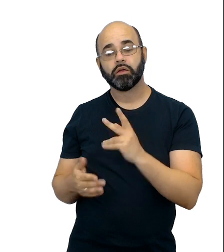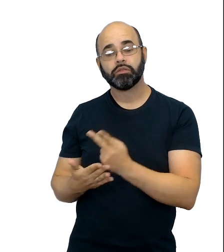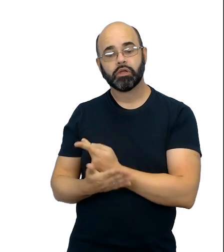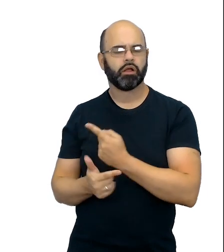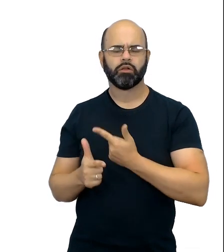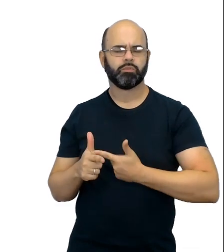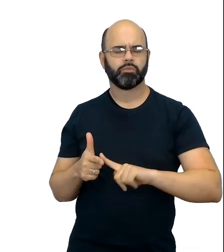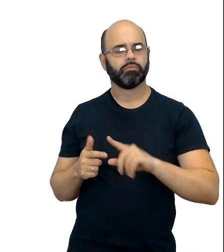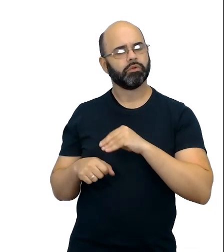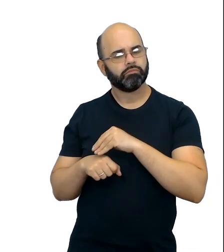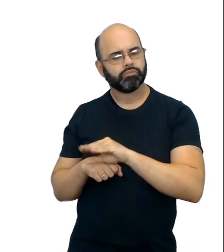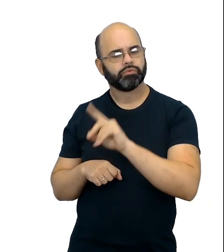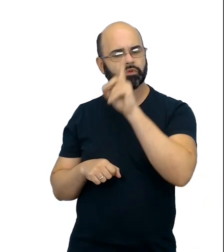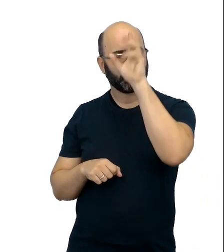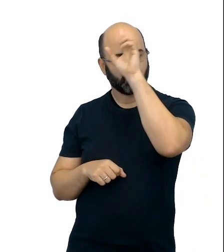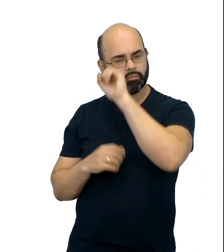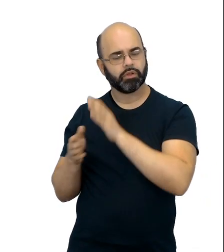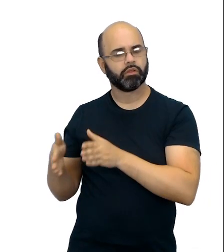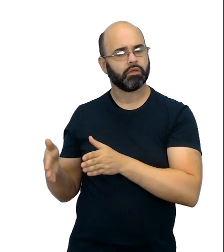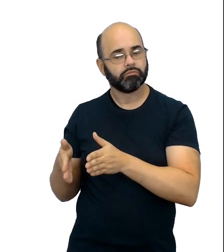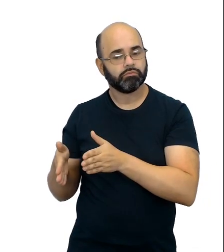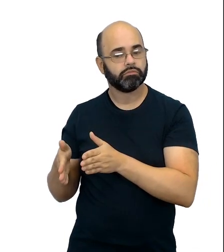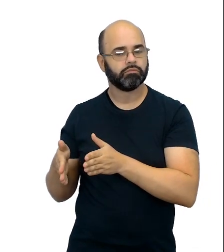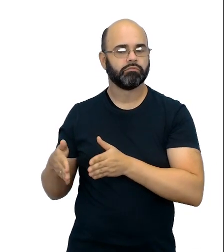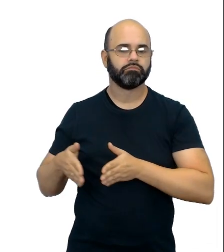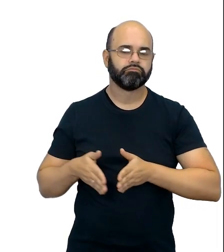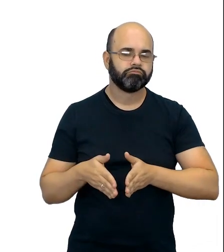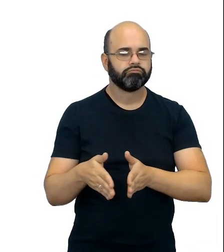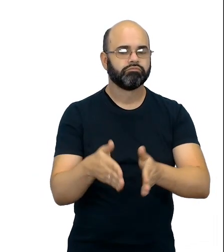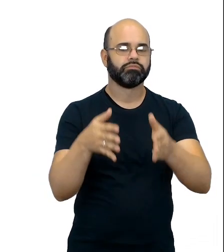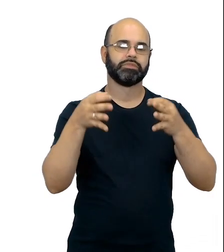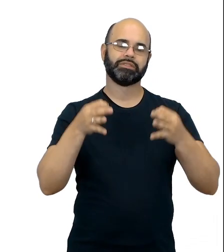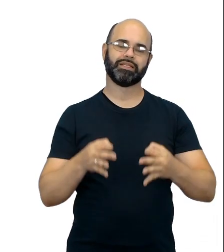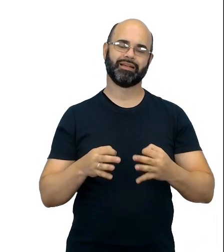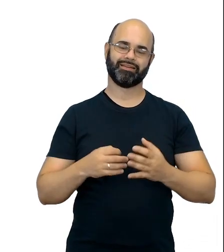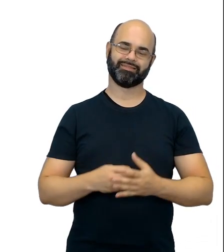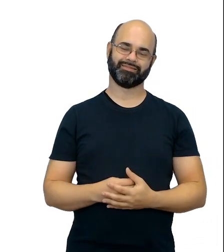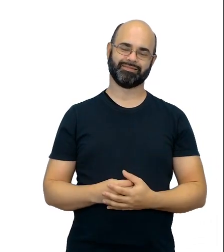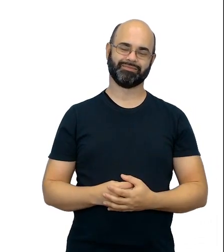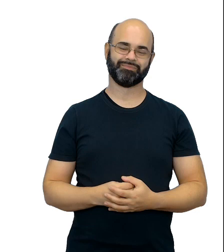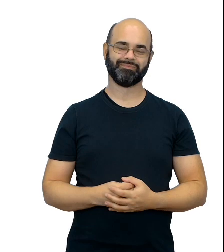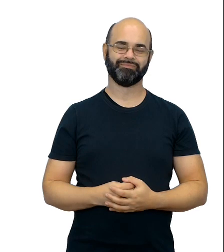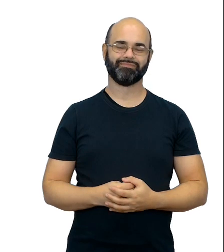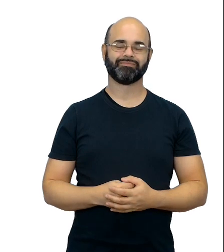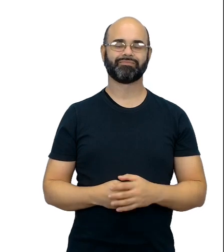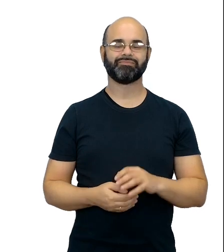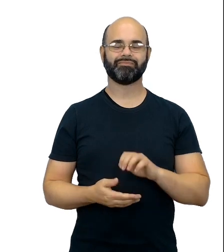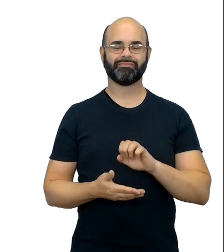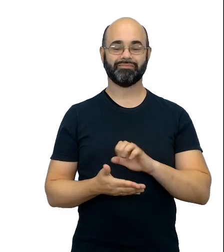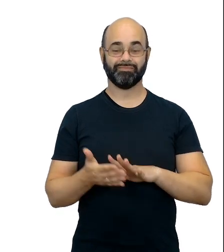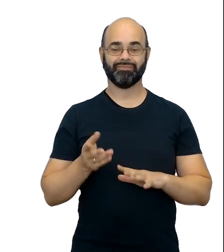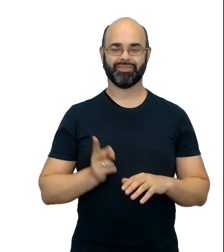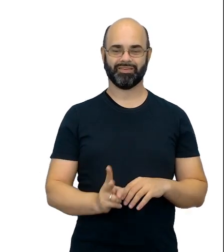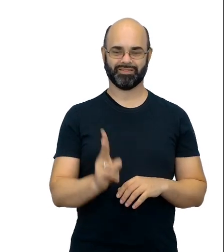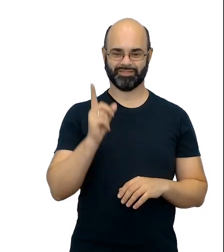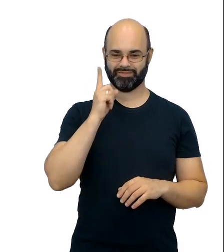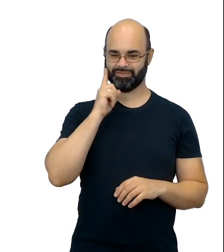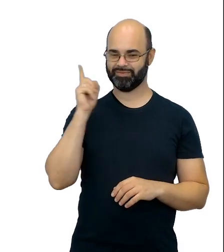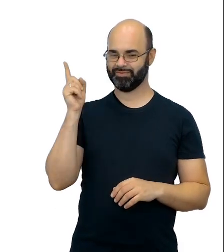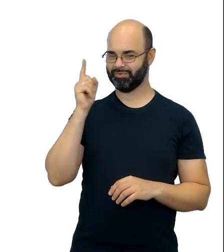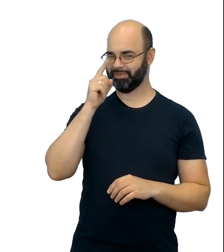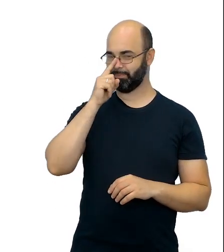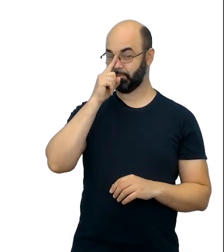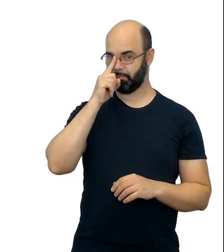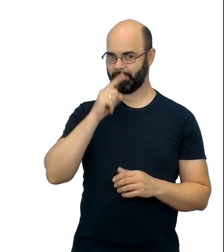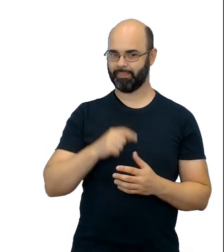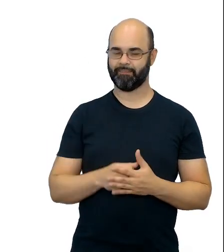trabalho. Vamos lá? E aí a atividade continua, tá? A gente tem aí